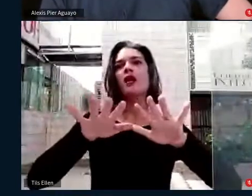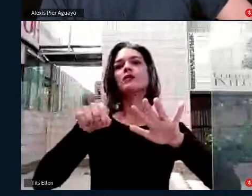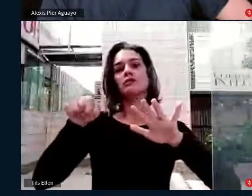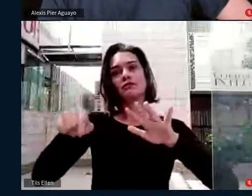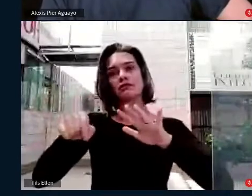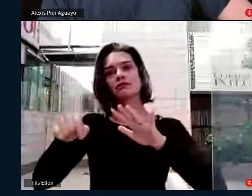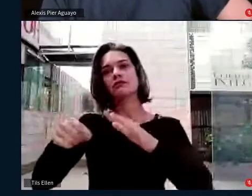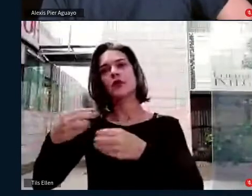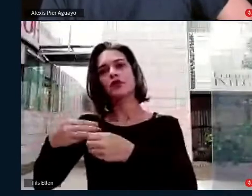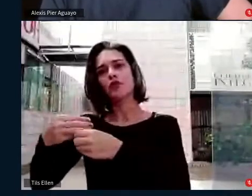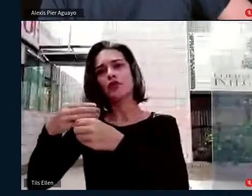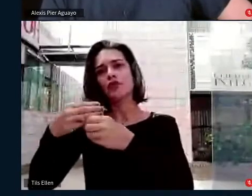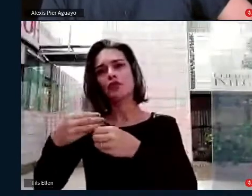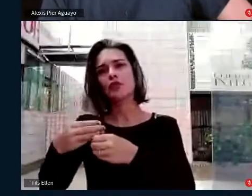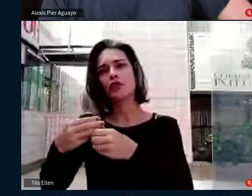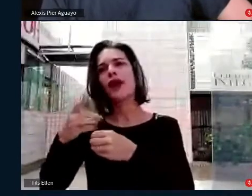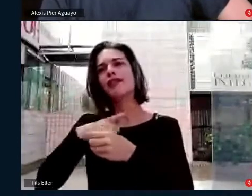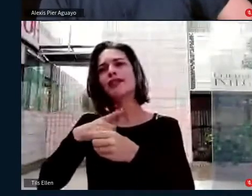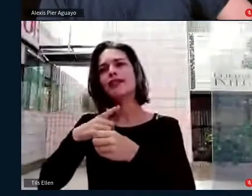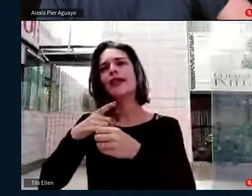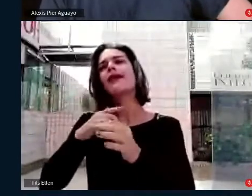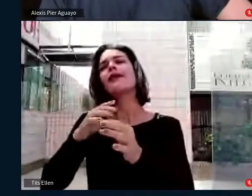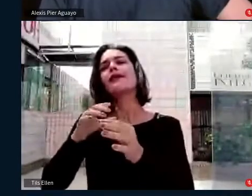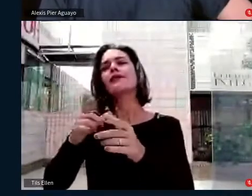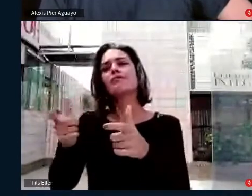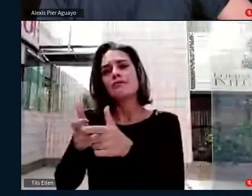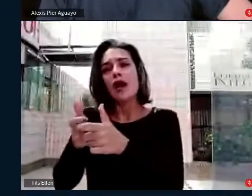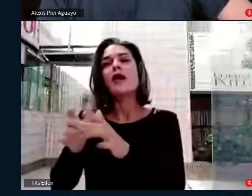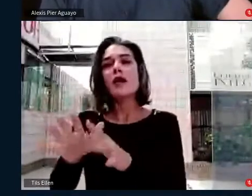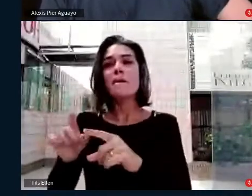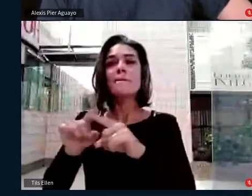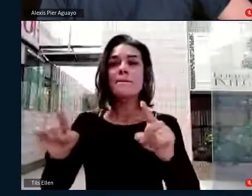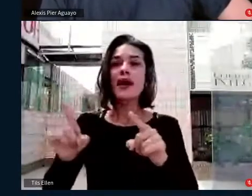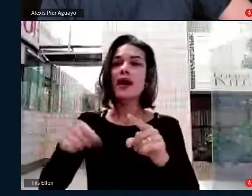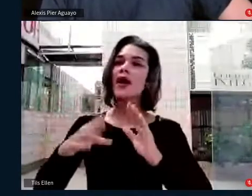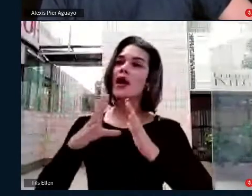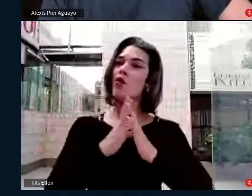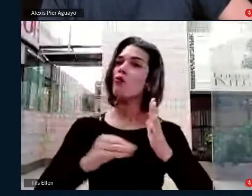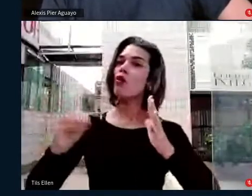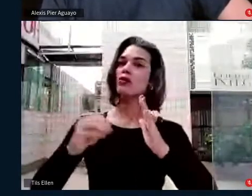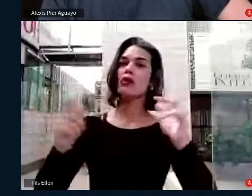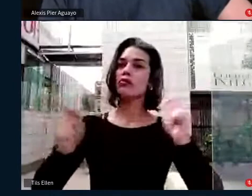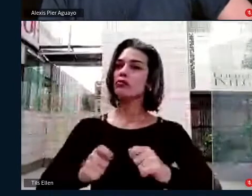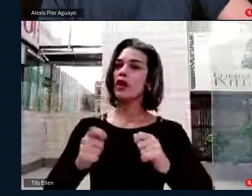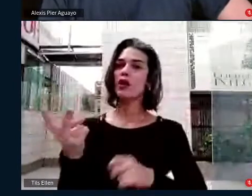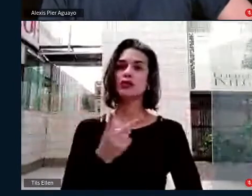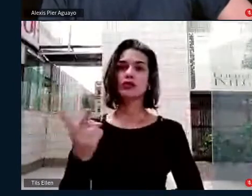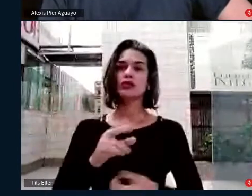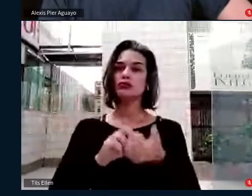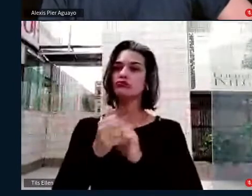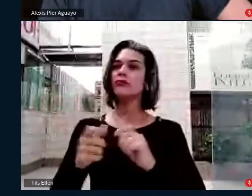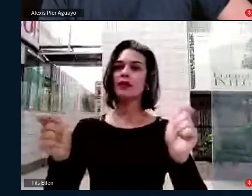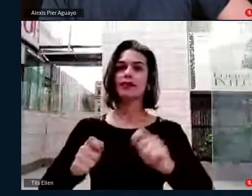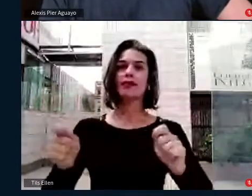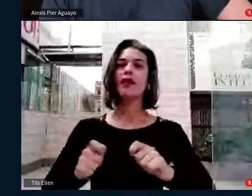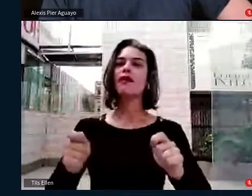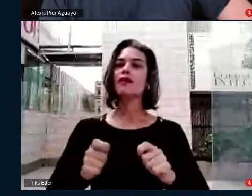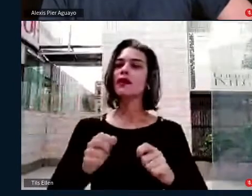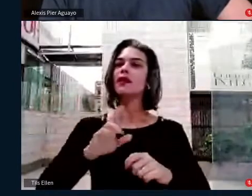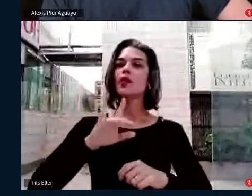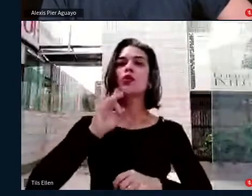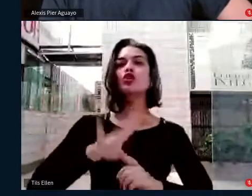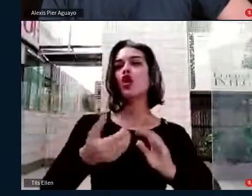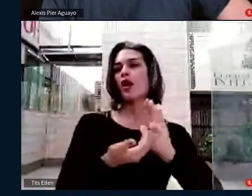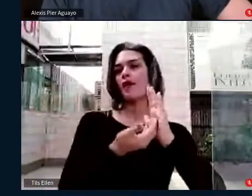aos municípios, mas eu acho que é um modelo, enfim, que transcende a Câmara